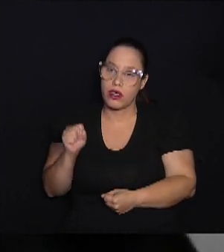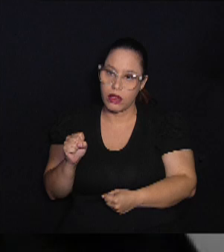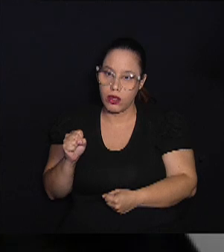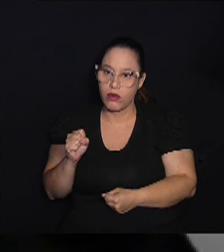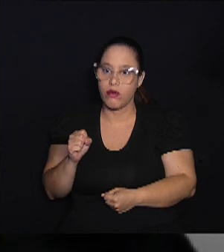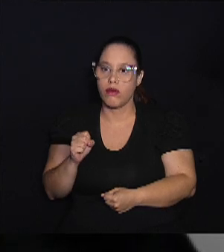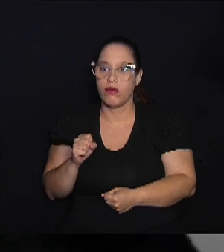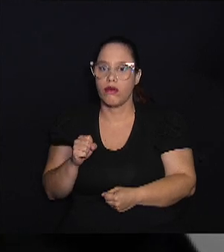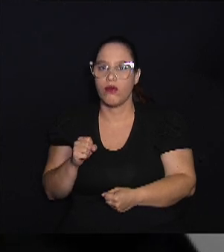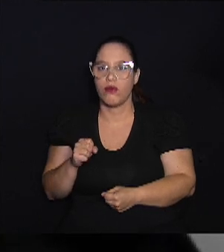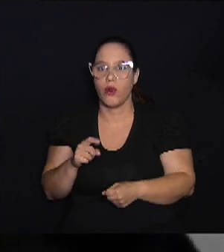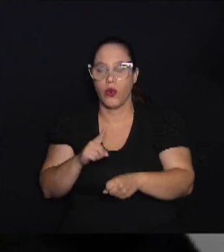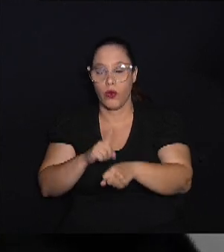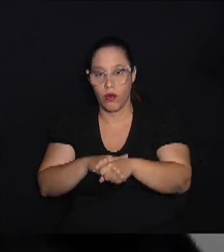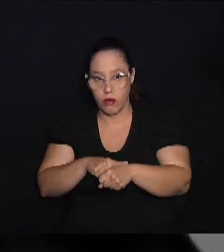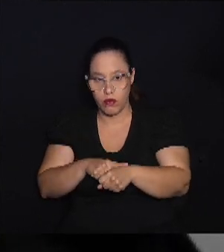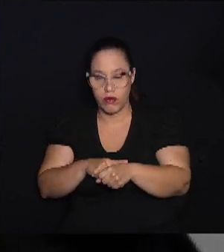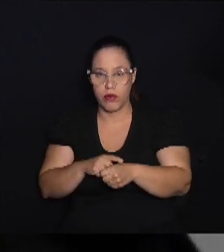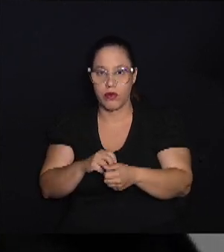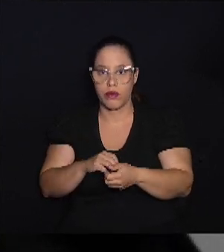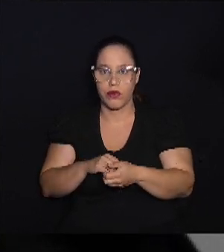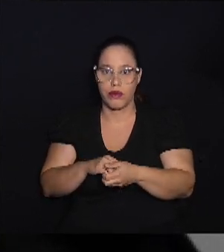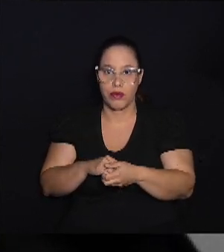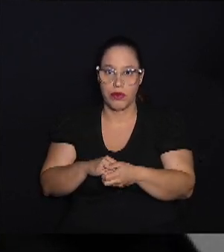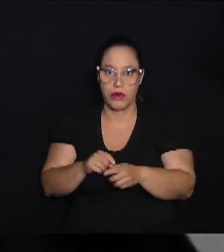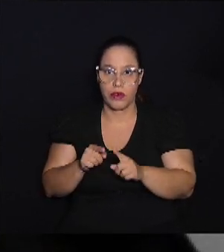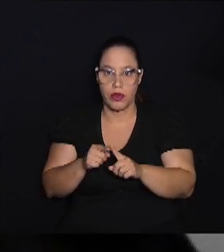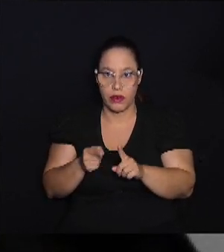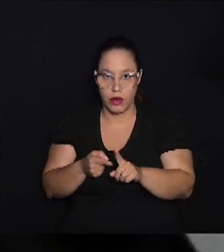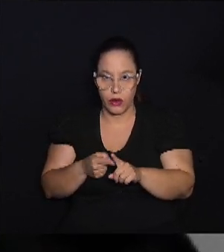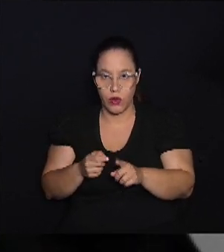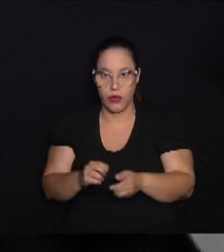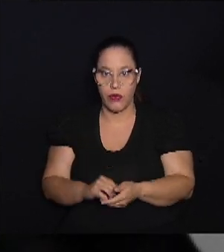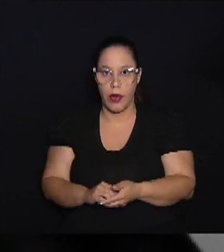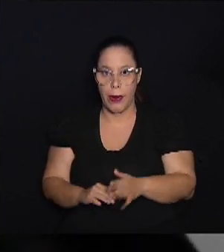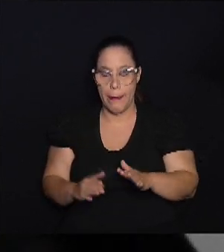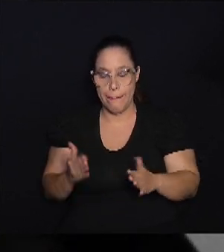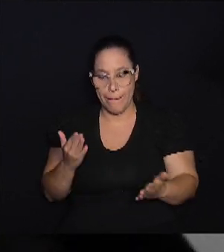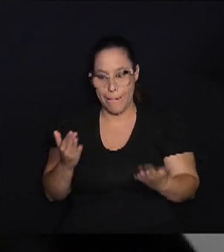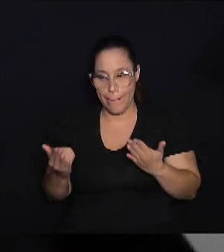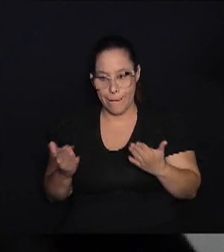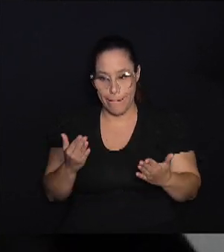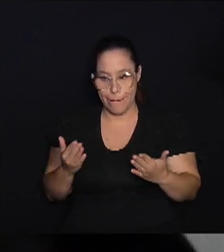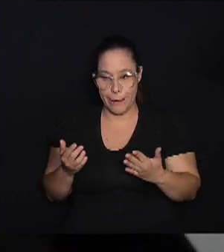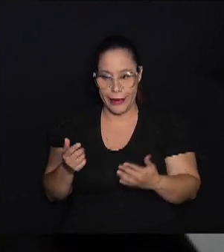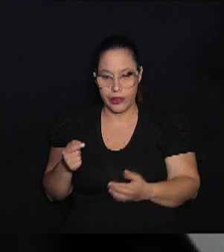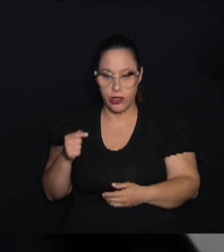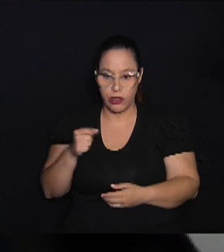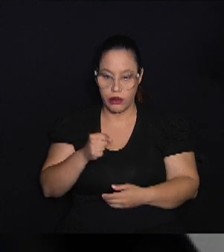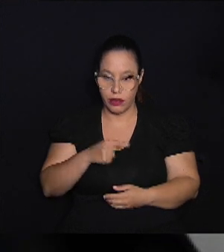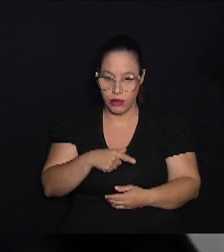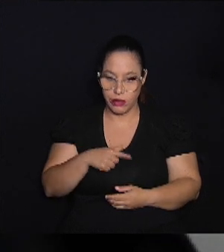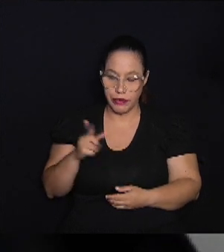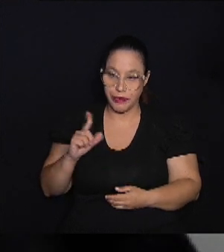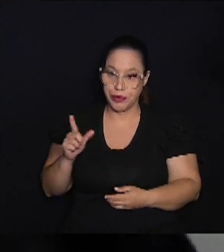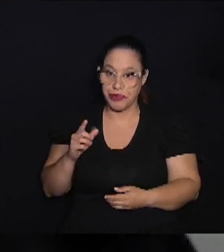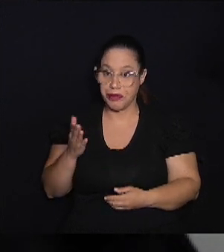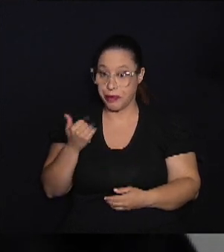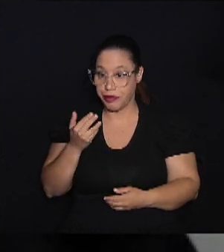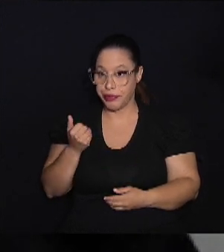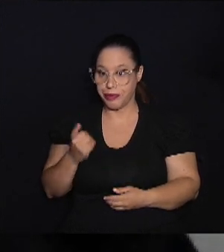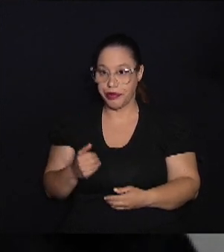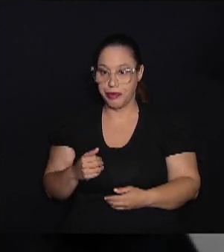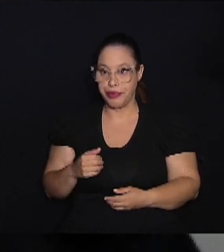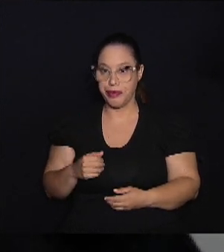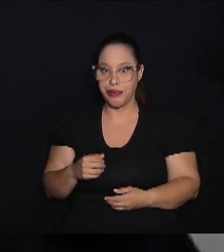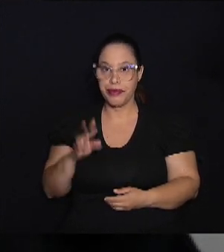concepção e o tempo, né, de concepção do casal comparado com um grupo que não consumiu. Então, é bem interessante ver